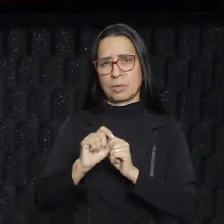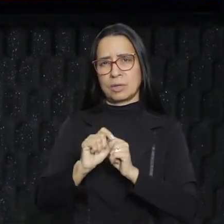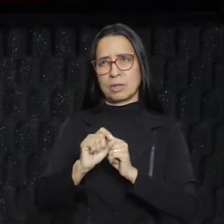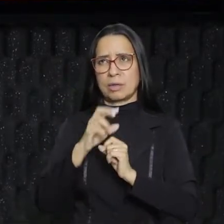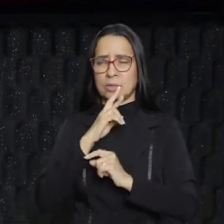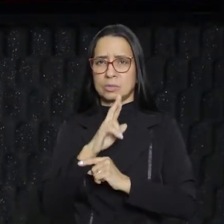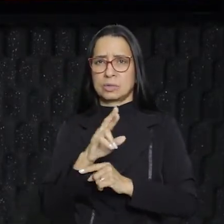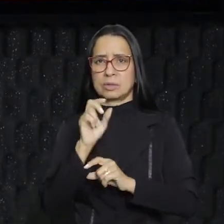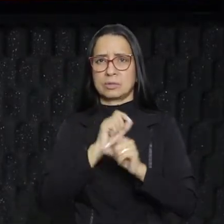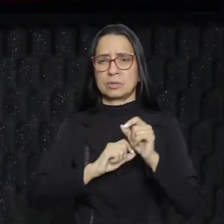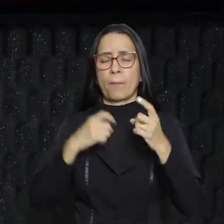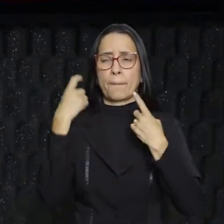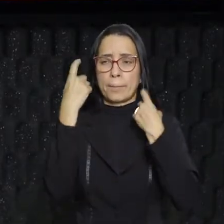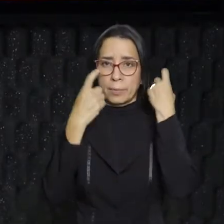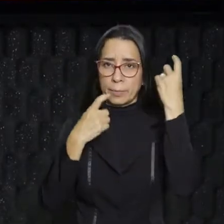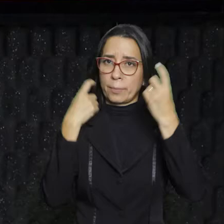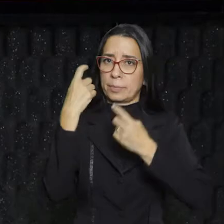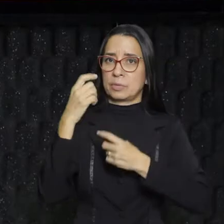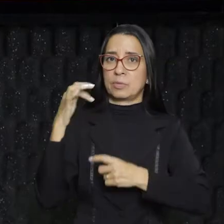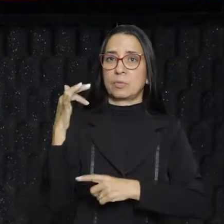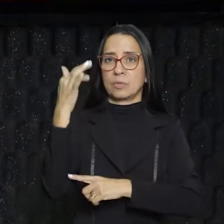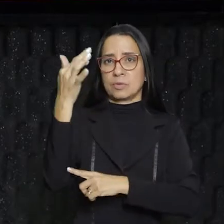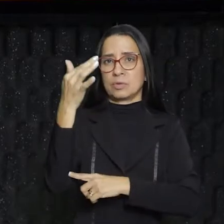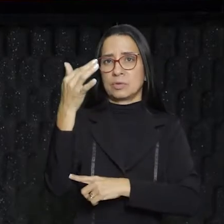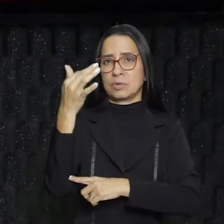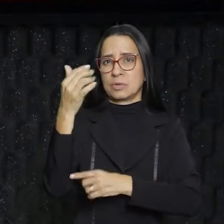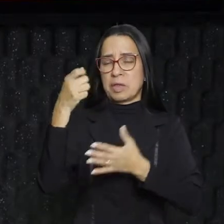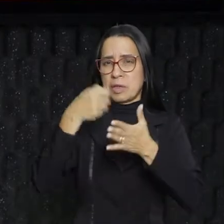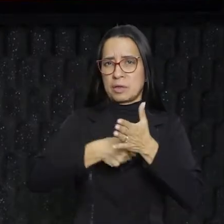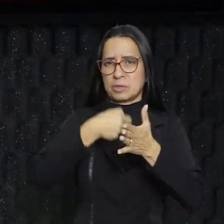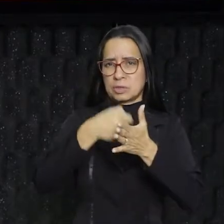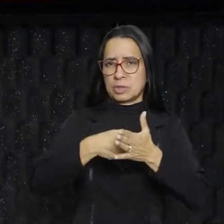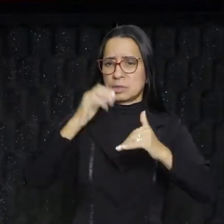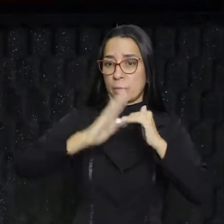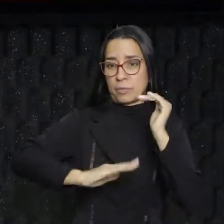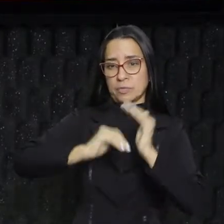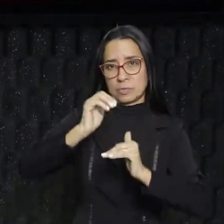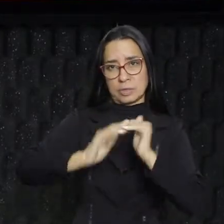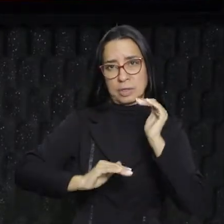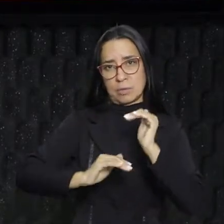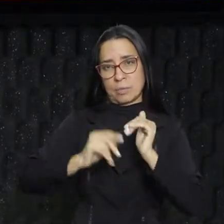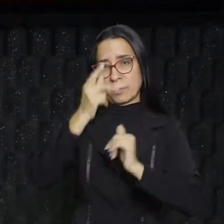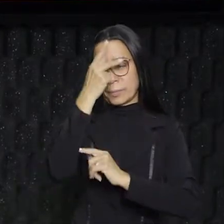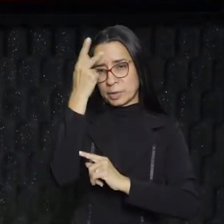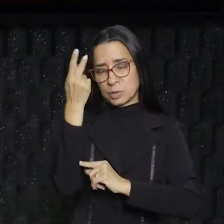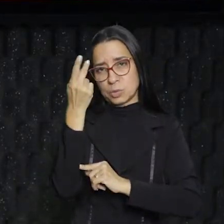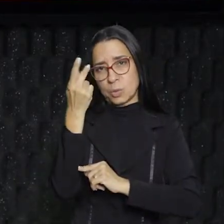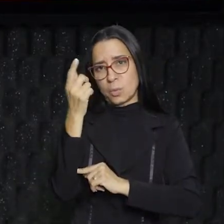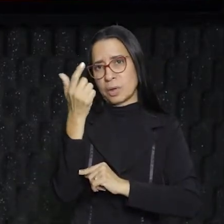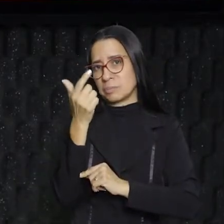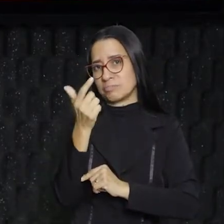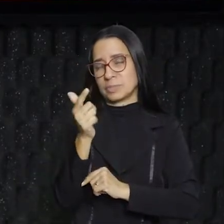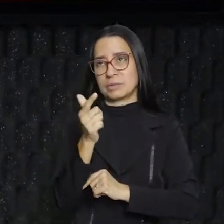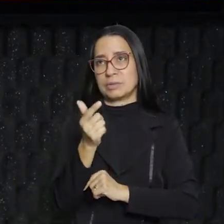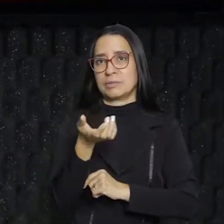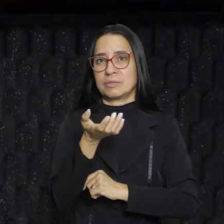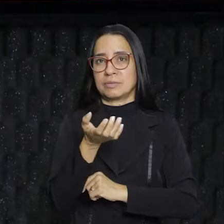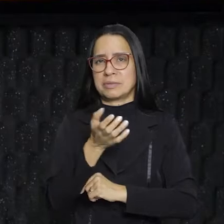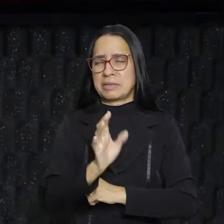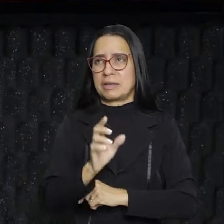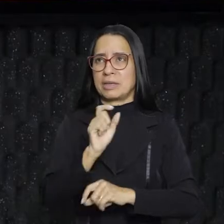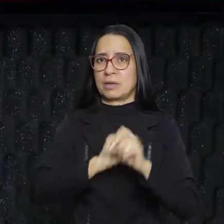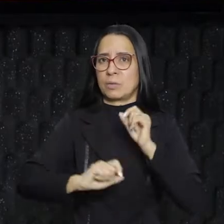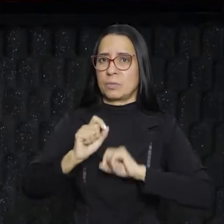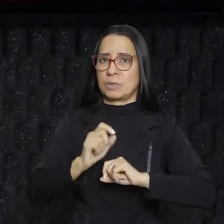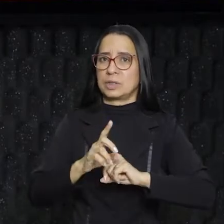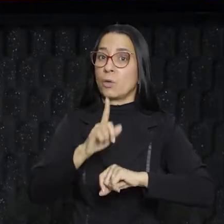com o futuro, maior exigência profissional. Então a pessoa não vai querer apenas agora ter uma graduação, ela busca ter uma graduação, uma pós-graduação,